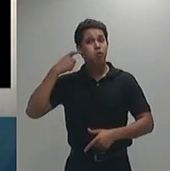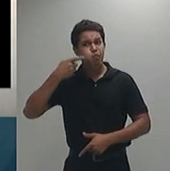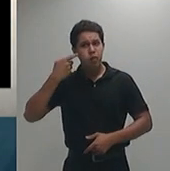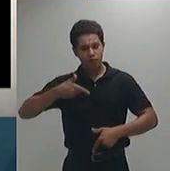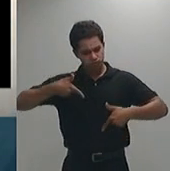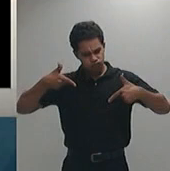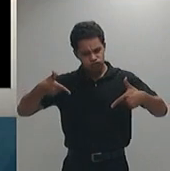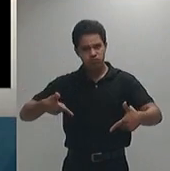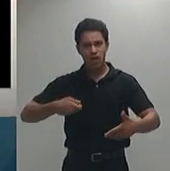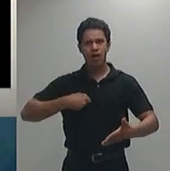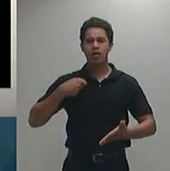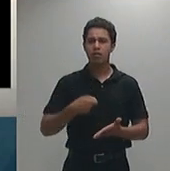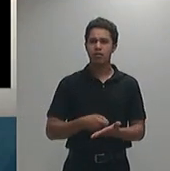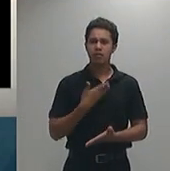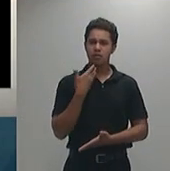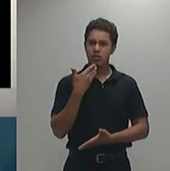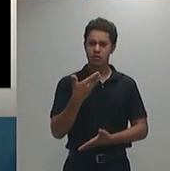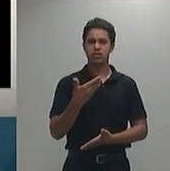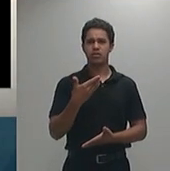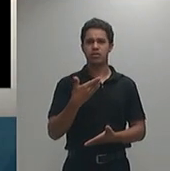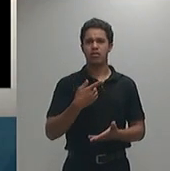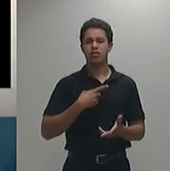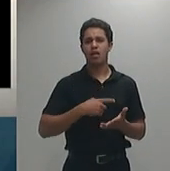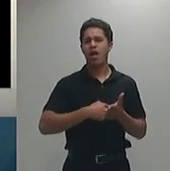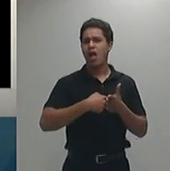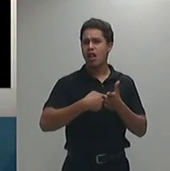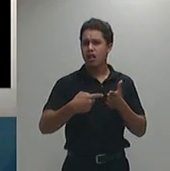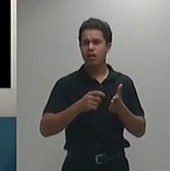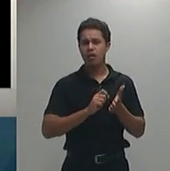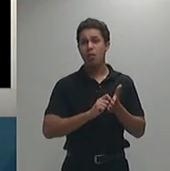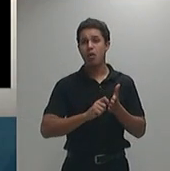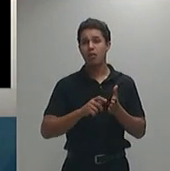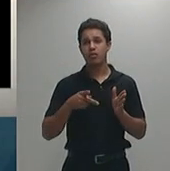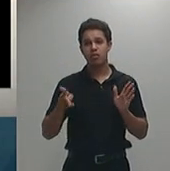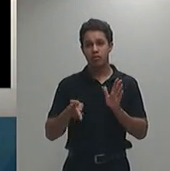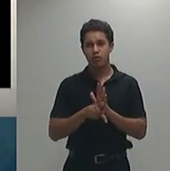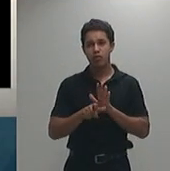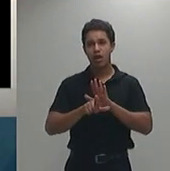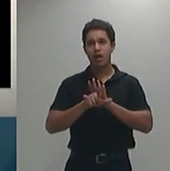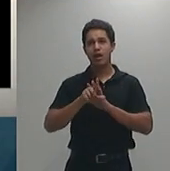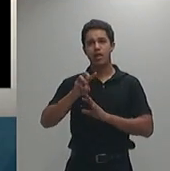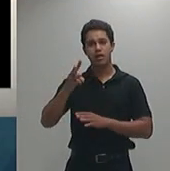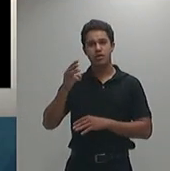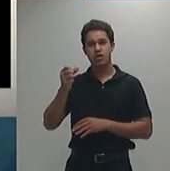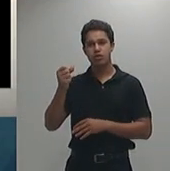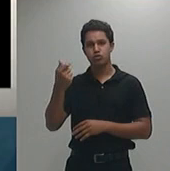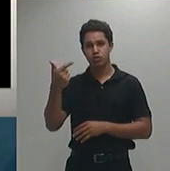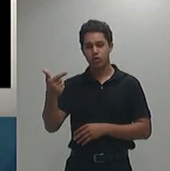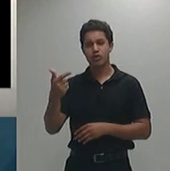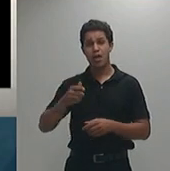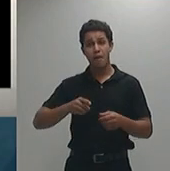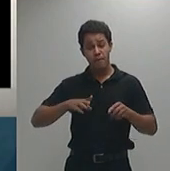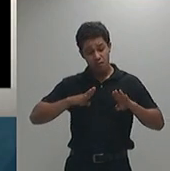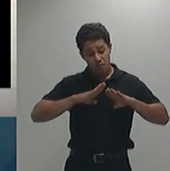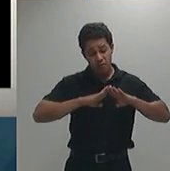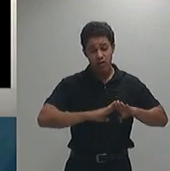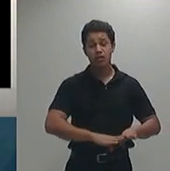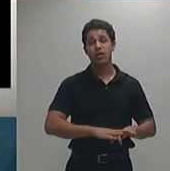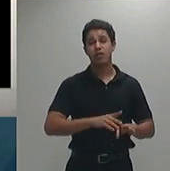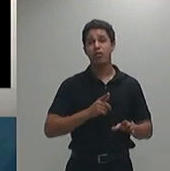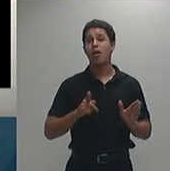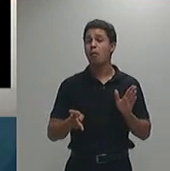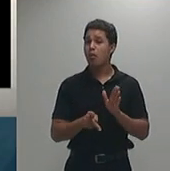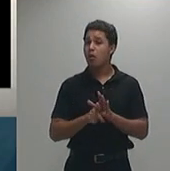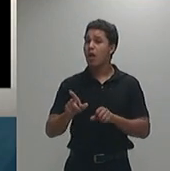no na linha da súmula 302 mantendo se arrisca a legislação brasileira